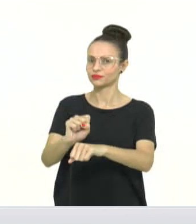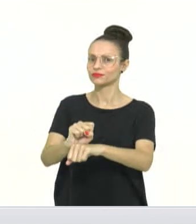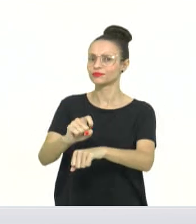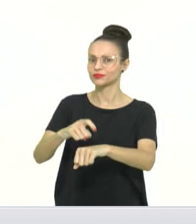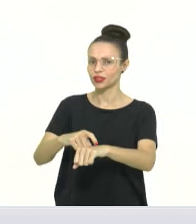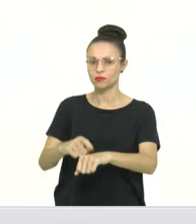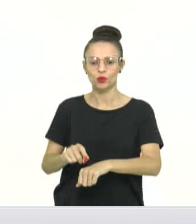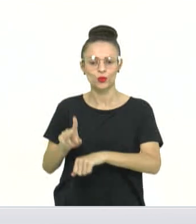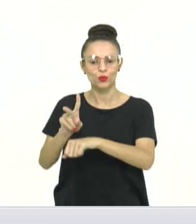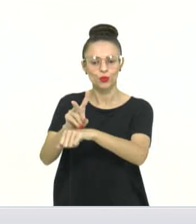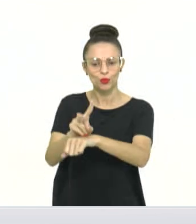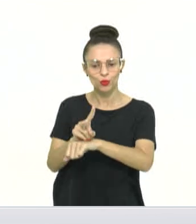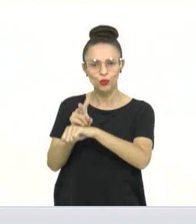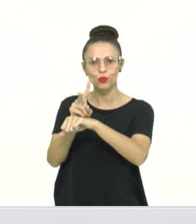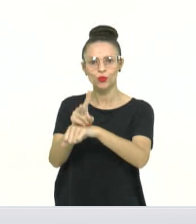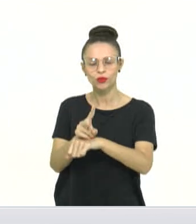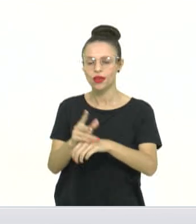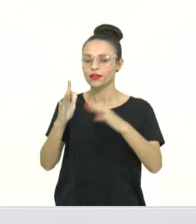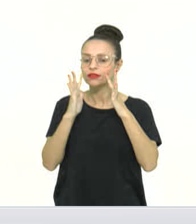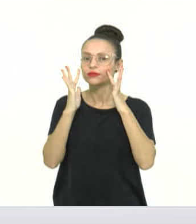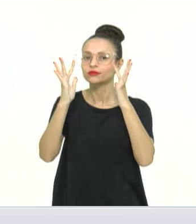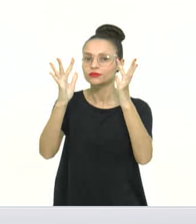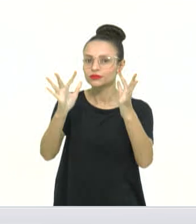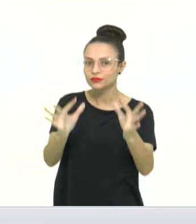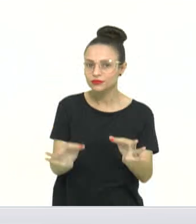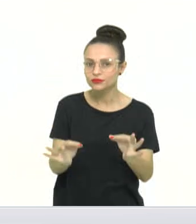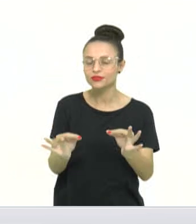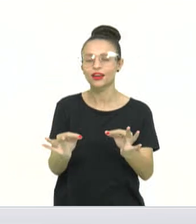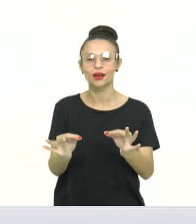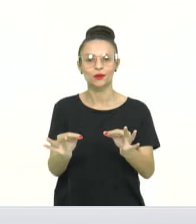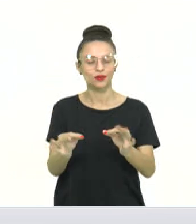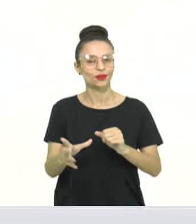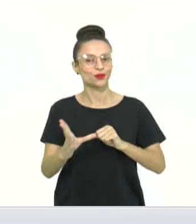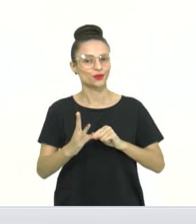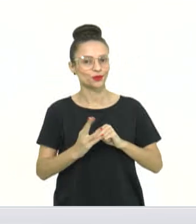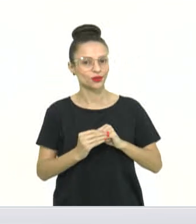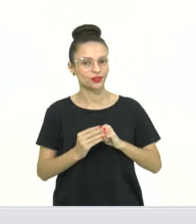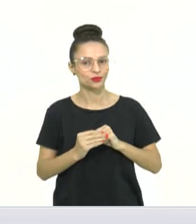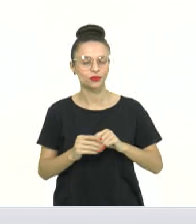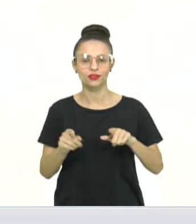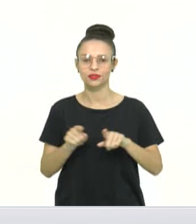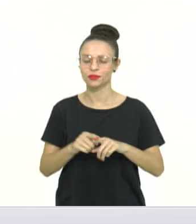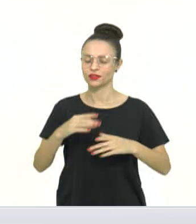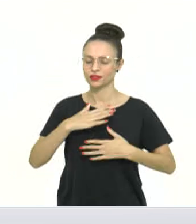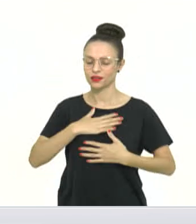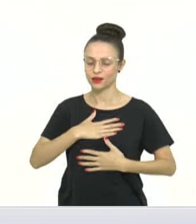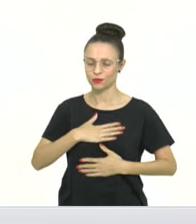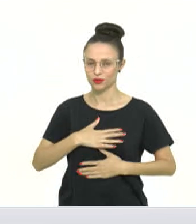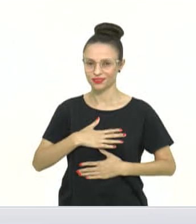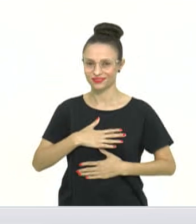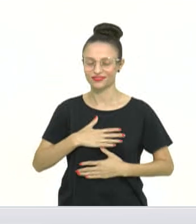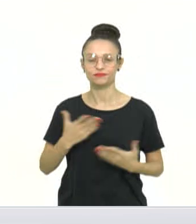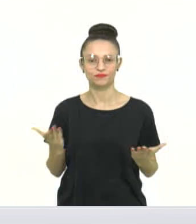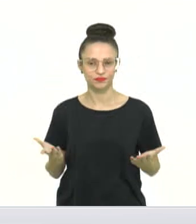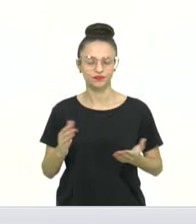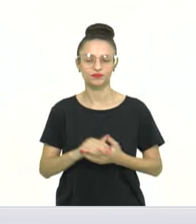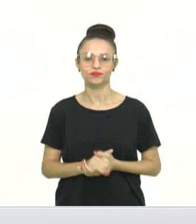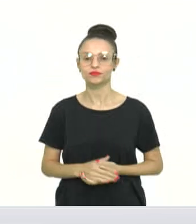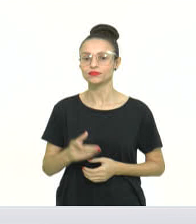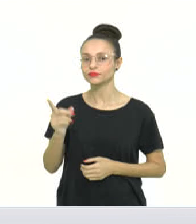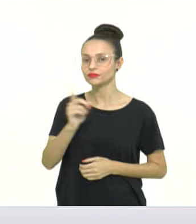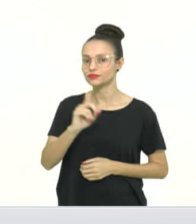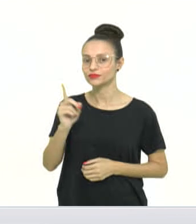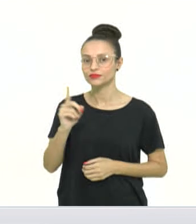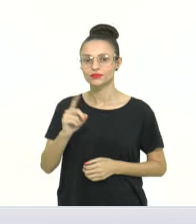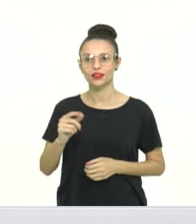demanda cuidado, demanda atenção, conhecimento e calma. Ou seja, não